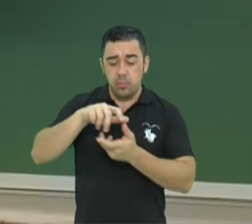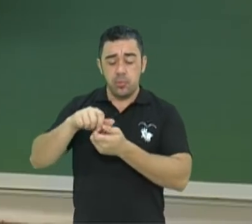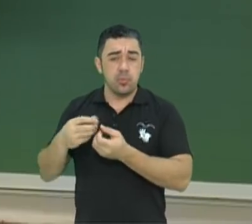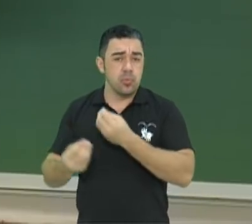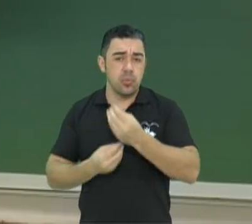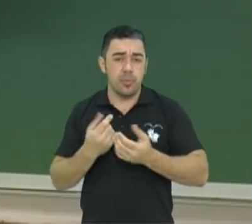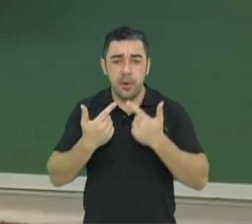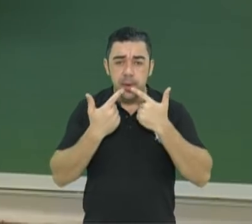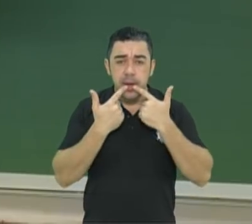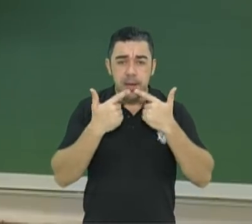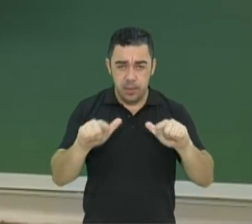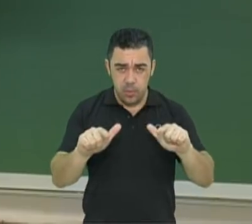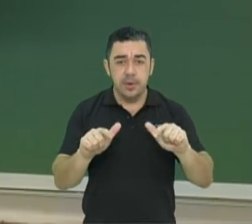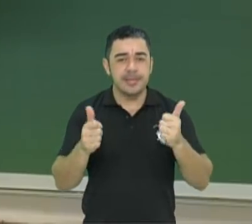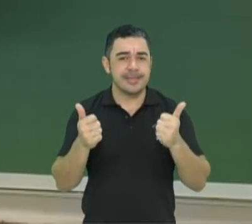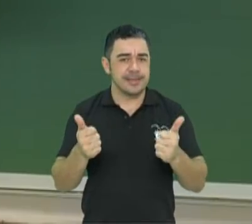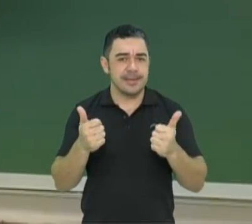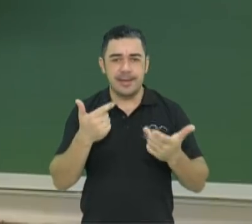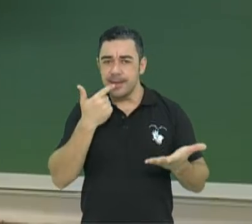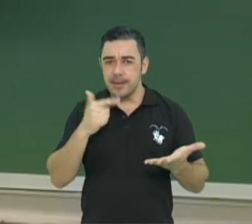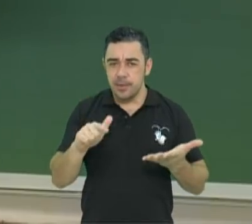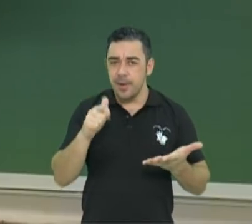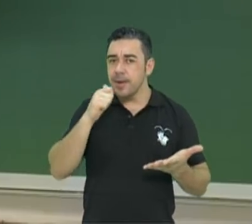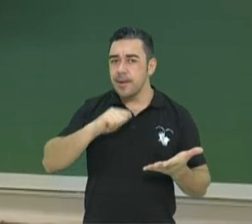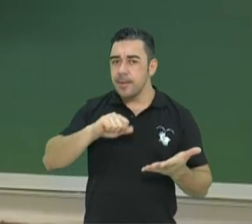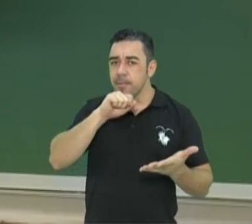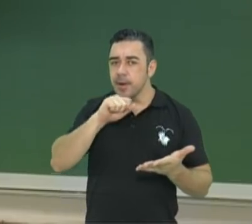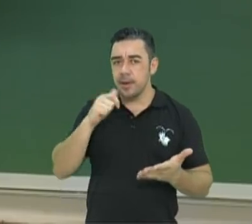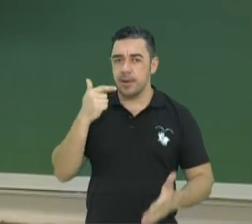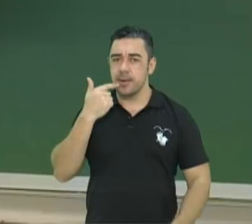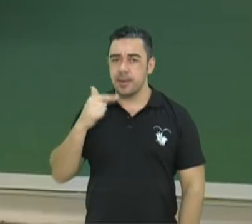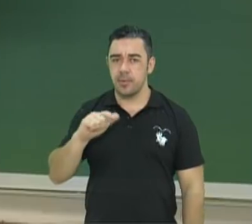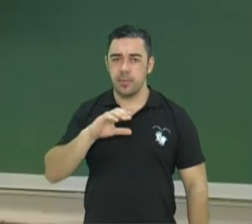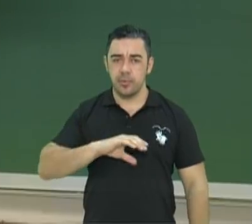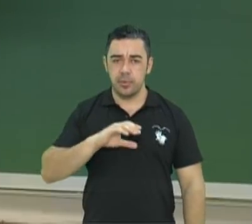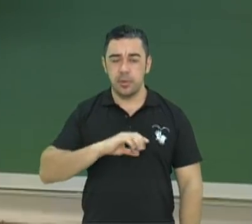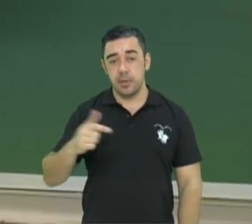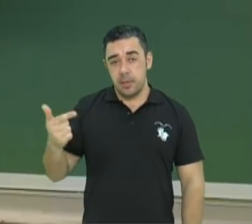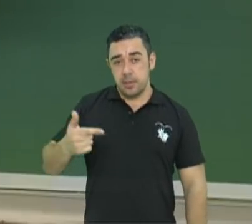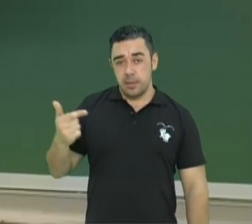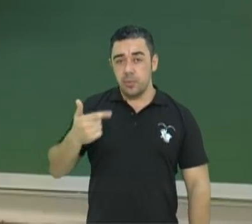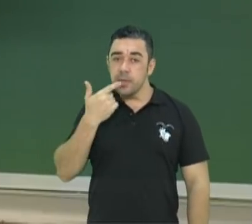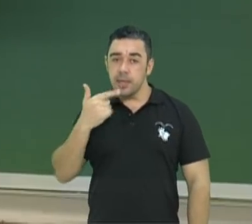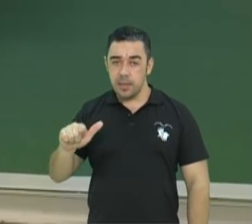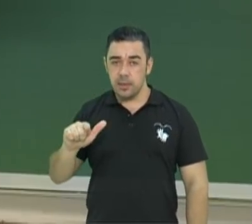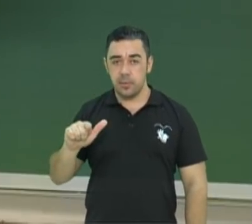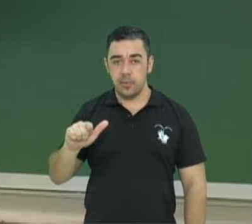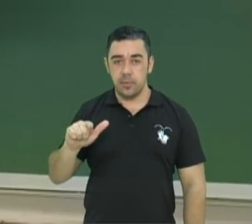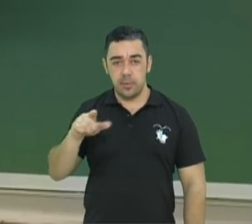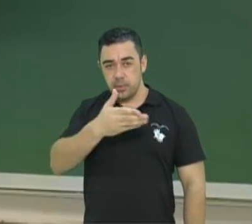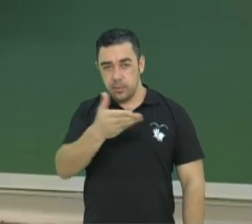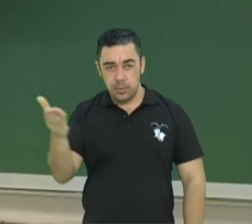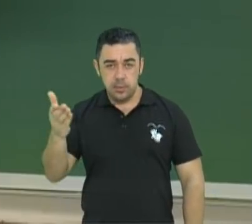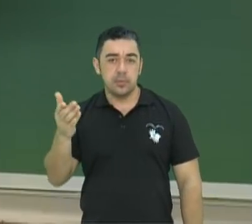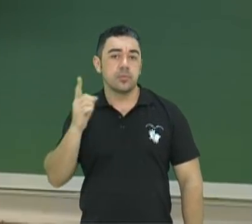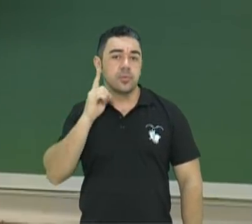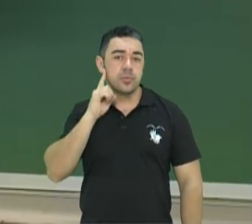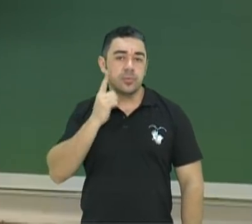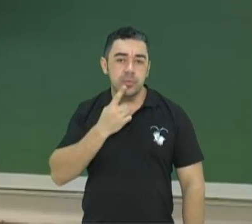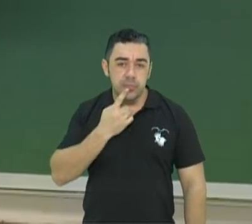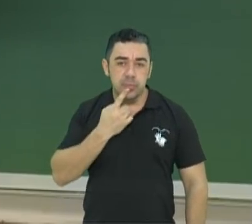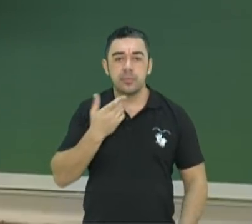da nossa língua mãe, né? Língua portuguesa e segunda língua para os nossos alunos da rede estadual,